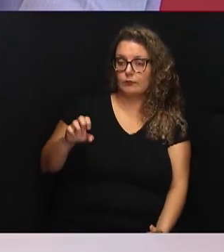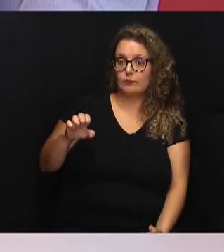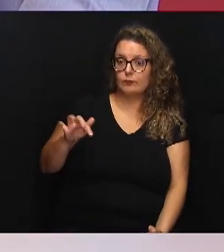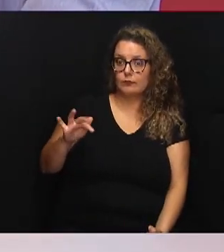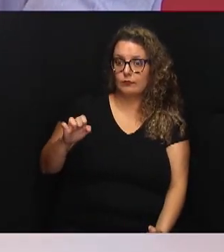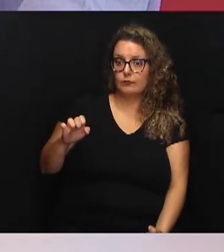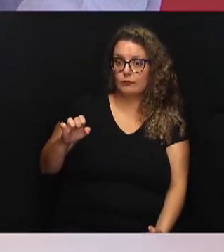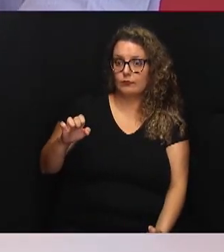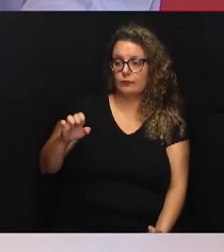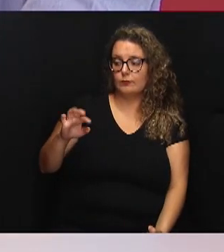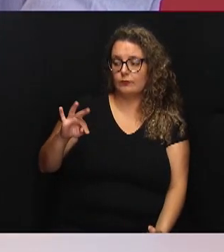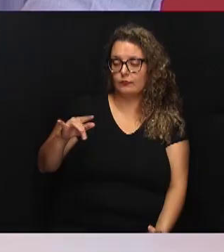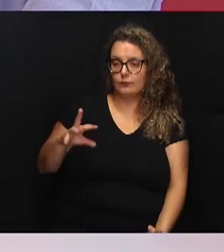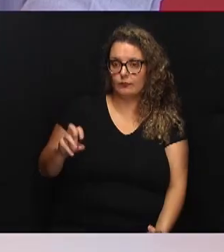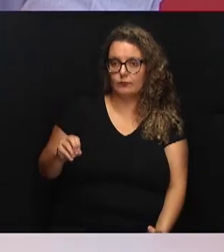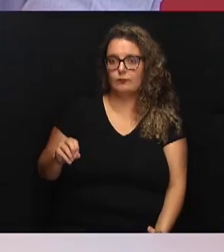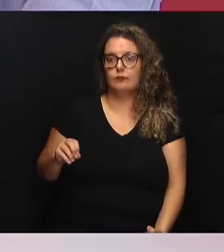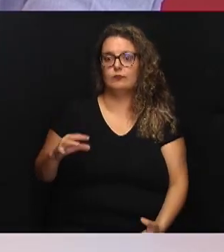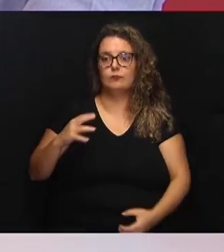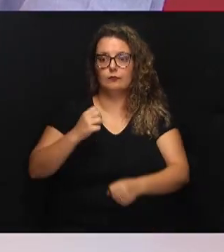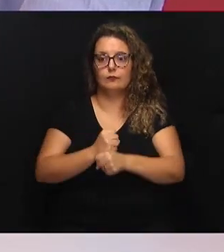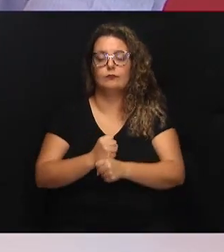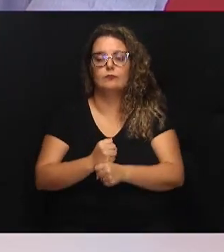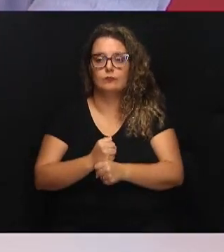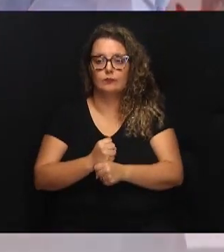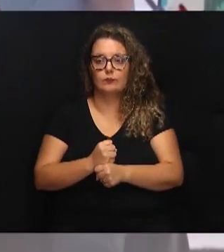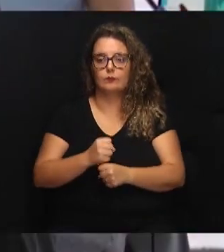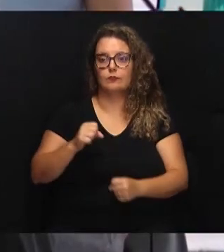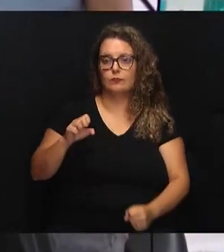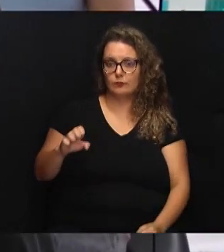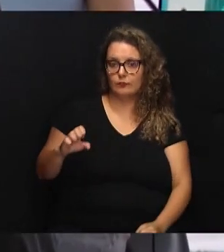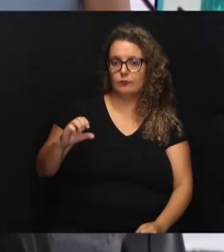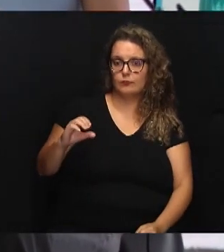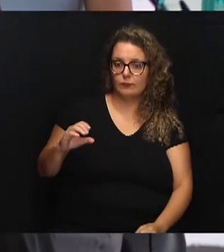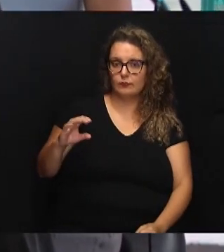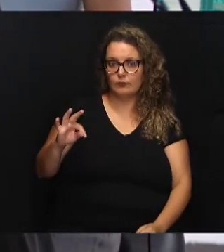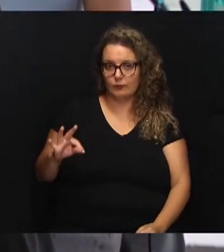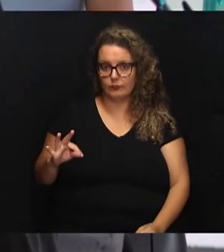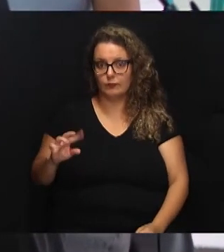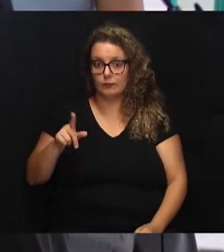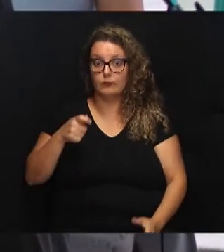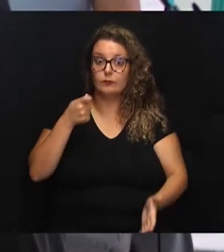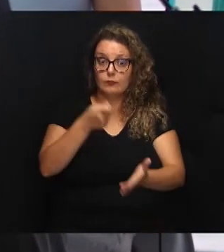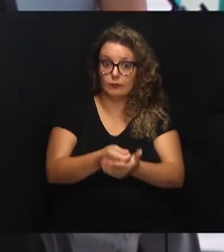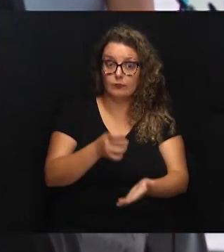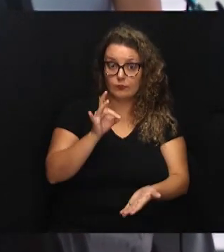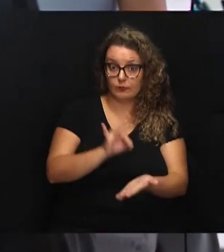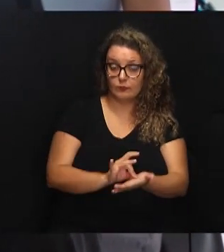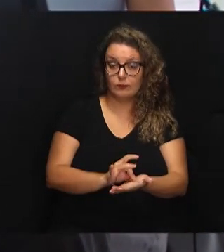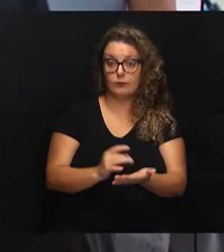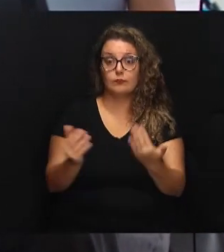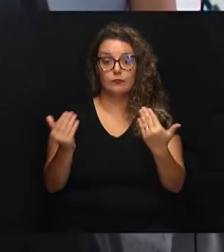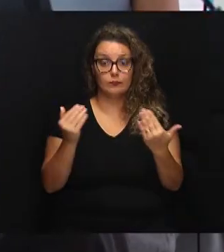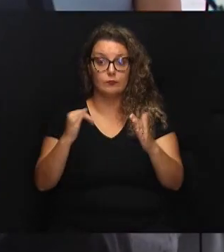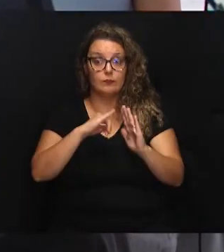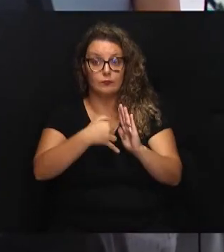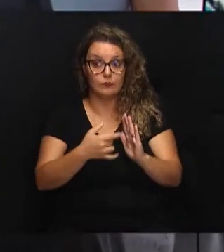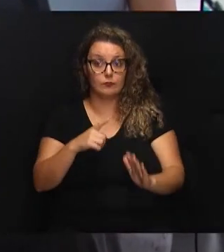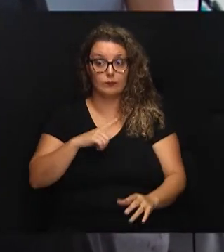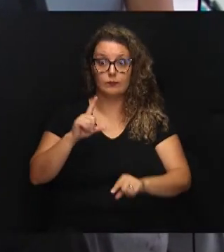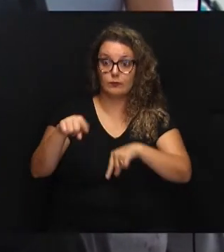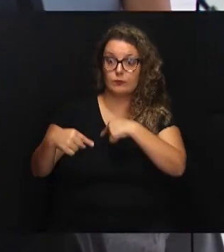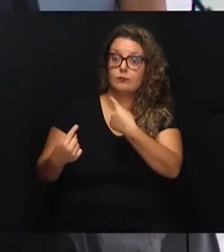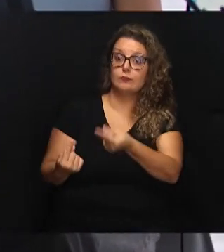lá CET ou aparecer como custo efetivo total. Esse é o juro que você vai pagar efetivamente. E compara com os juros que você tem de